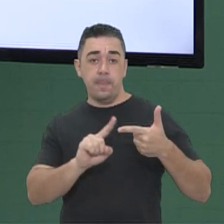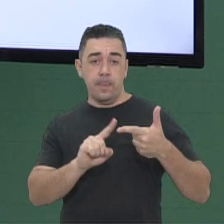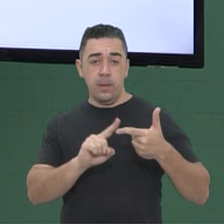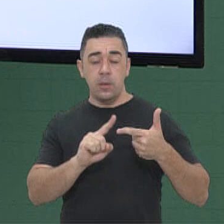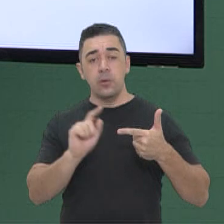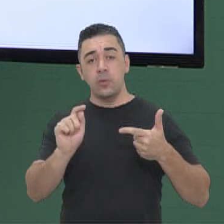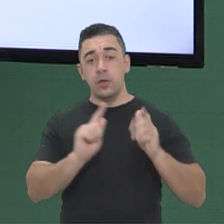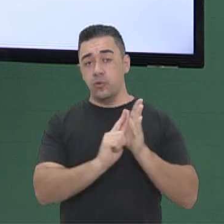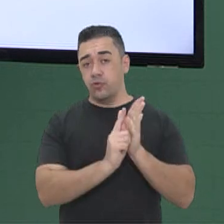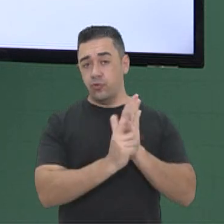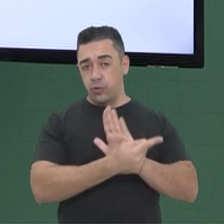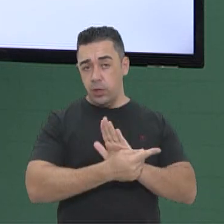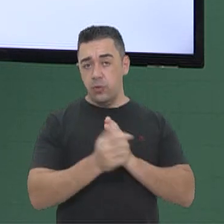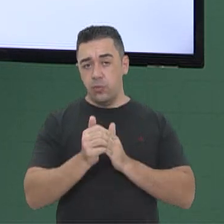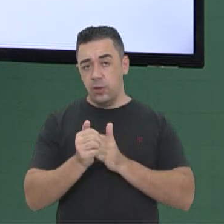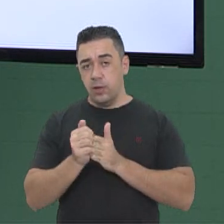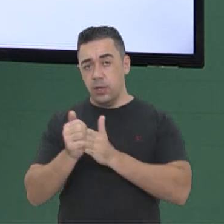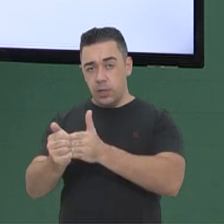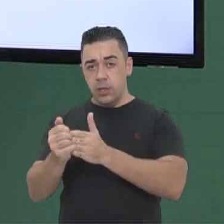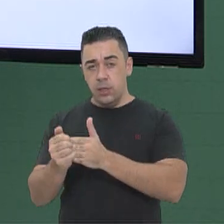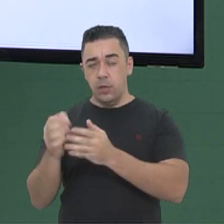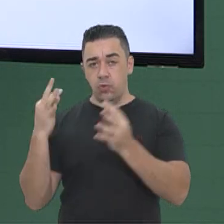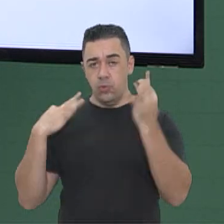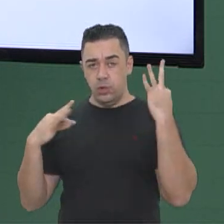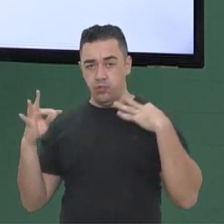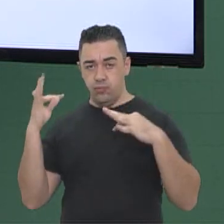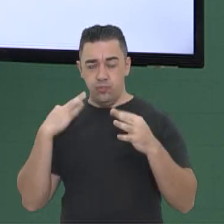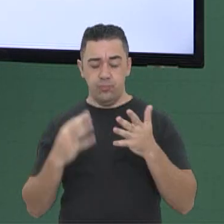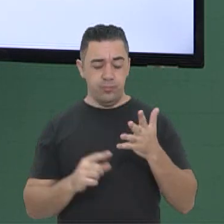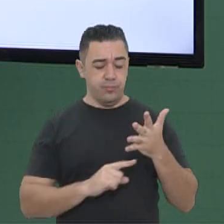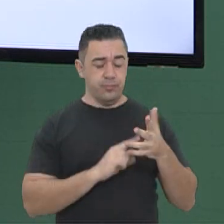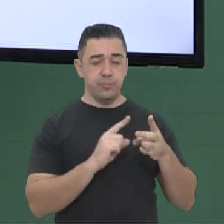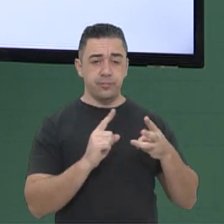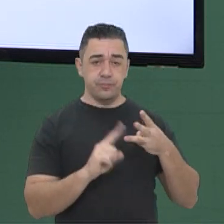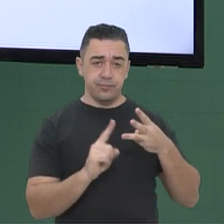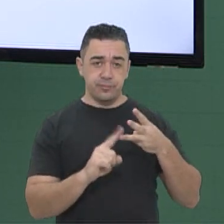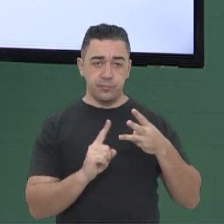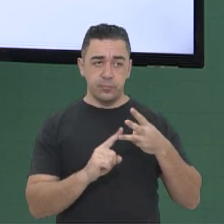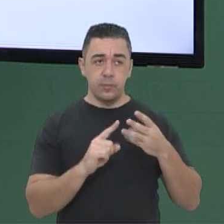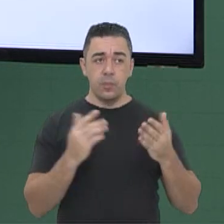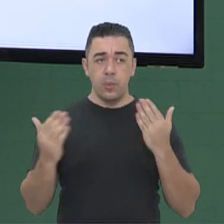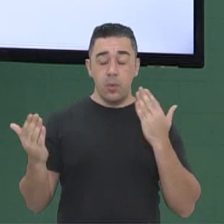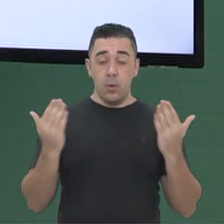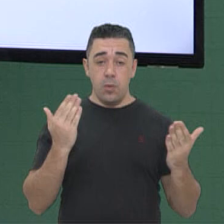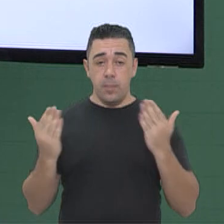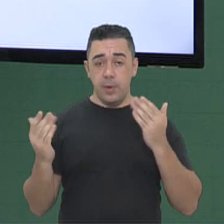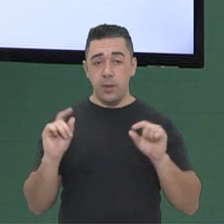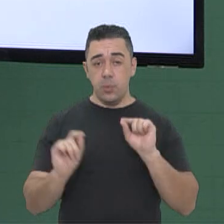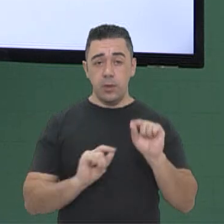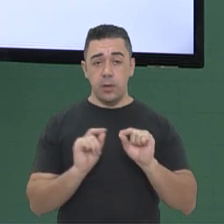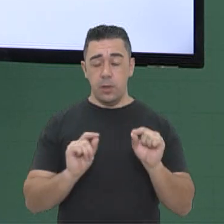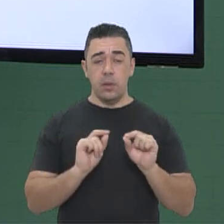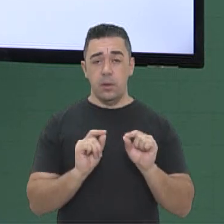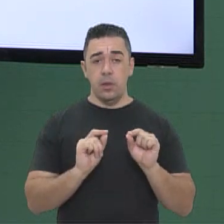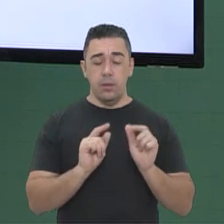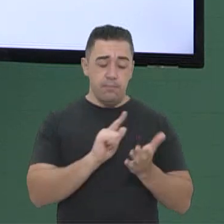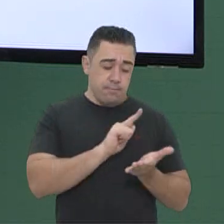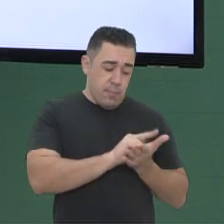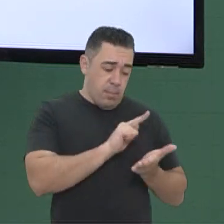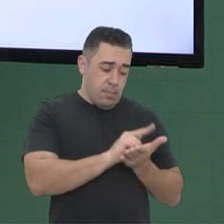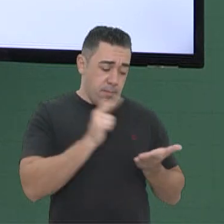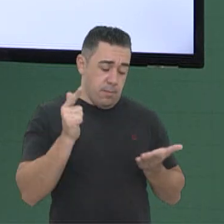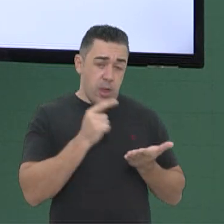o gênero guia turística em comparação aqui com o folheto